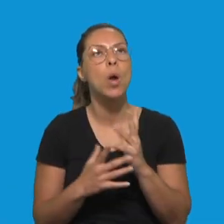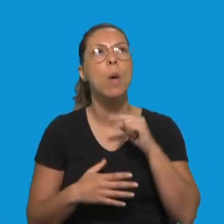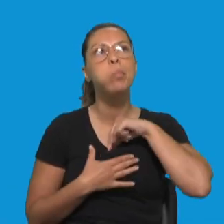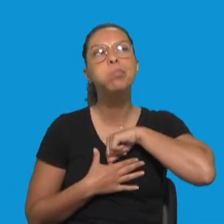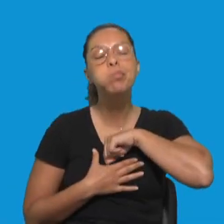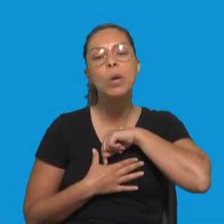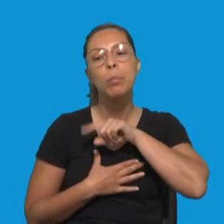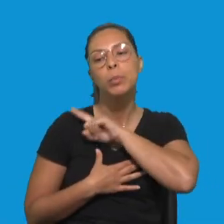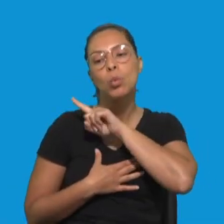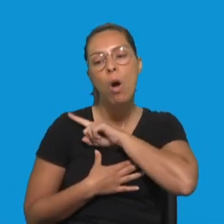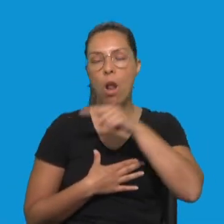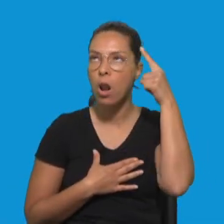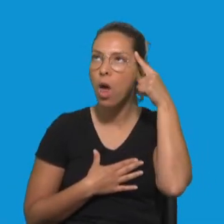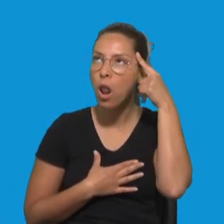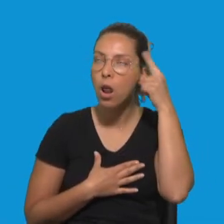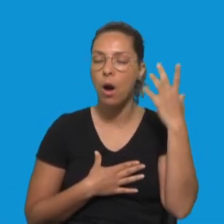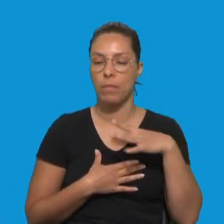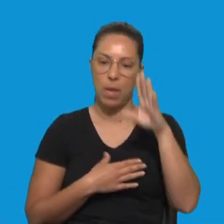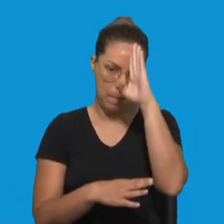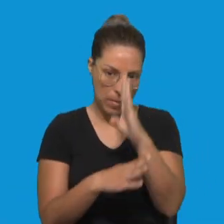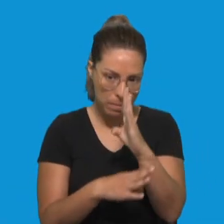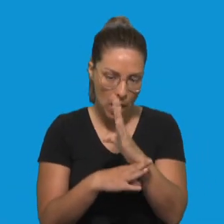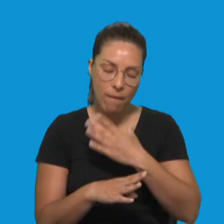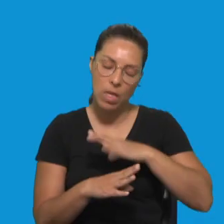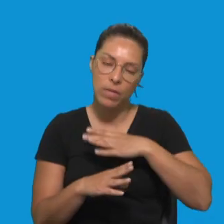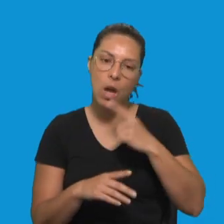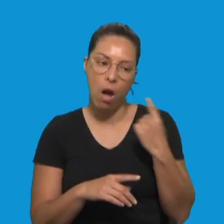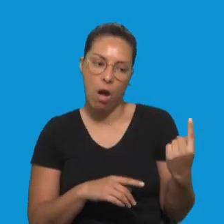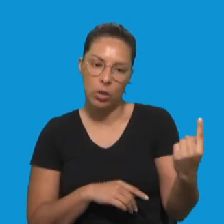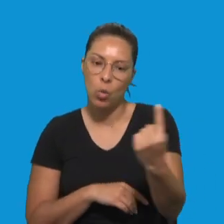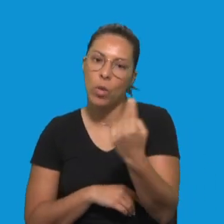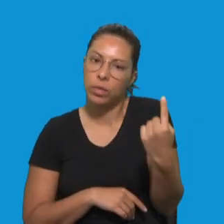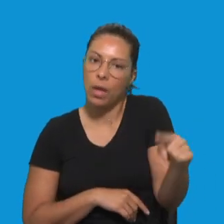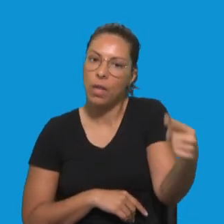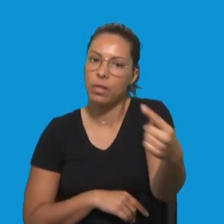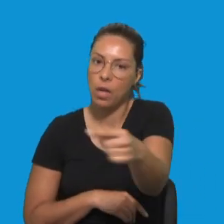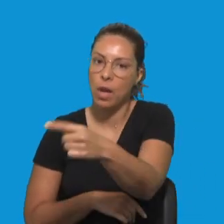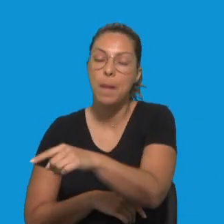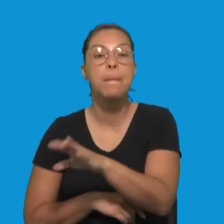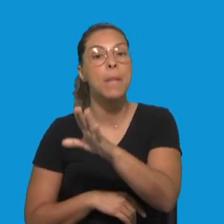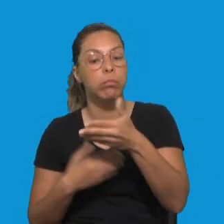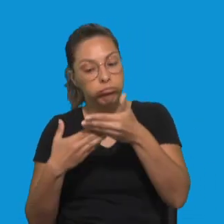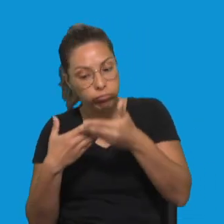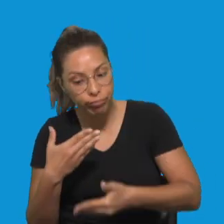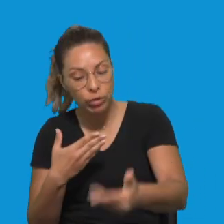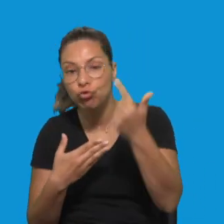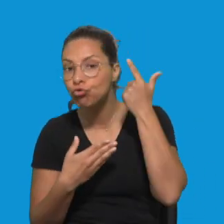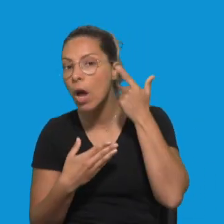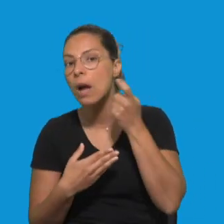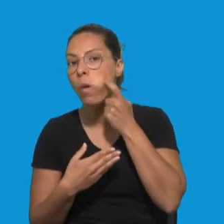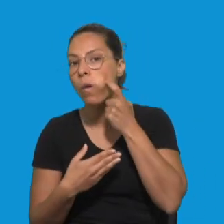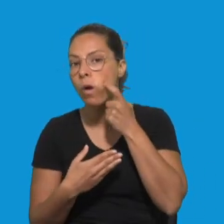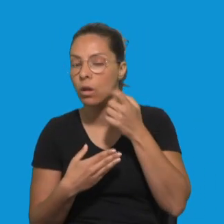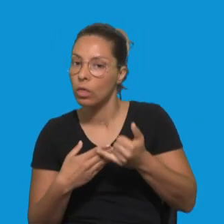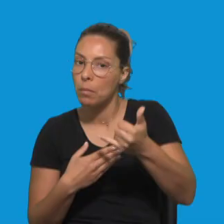motivações pessoais, as suas ambições. Temos isso em diversos textos. A partir da Páscoa, a dimensão